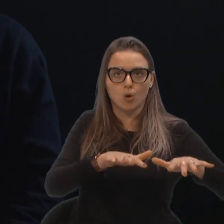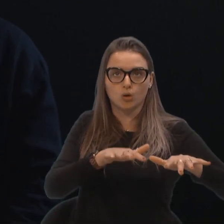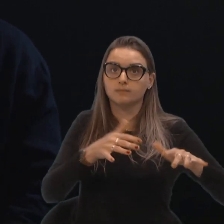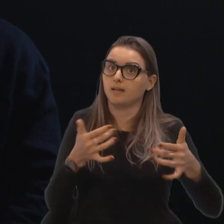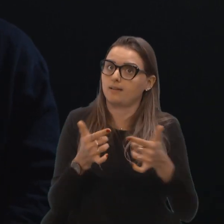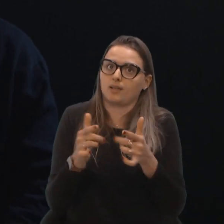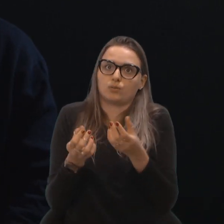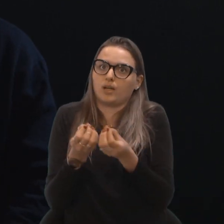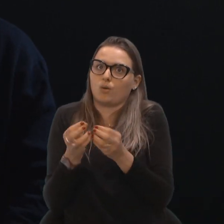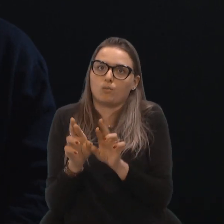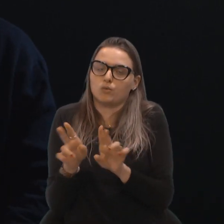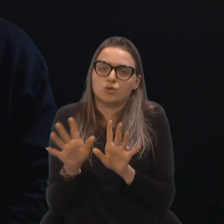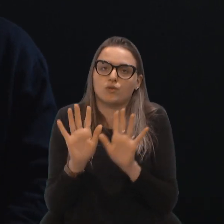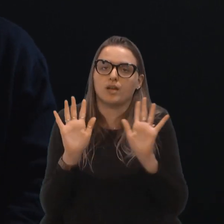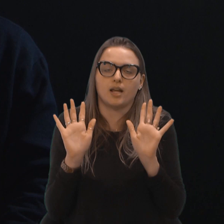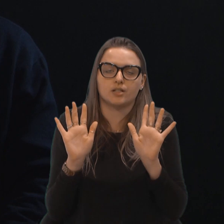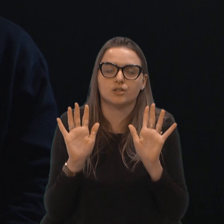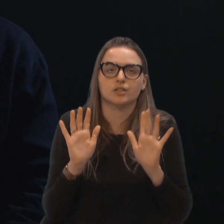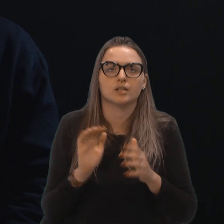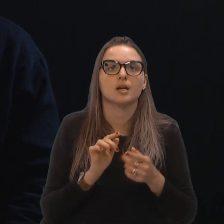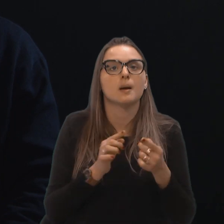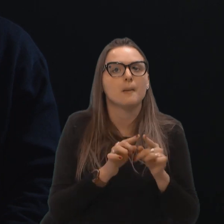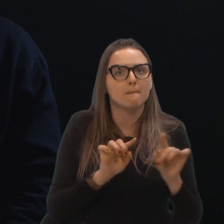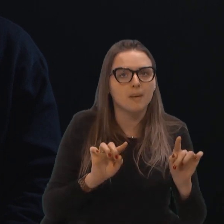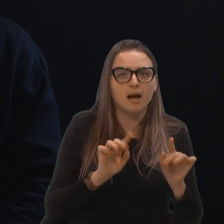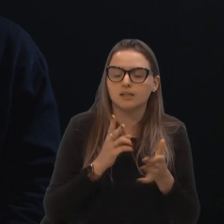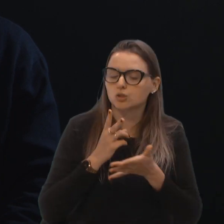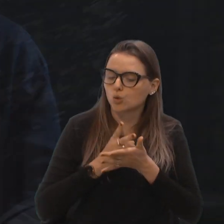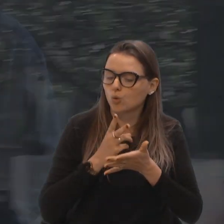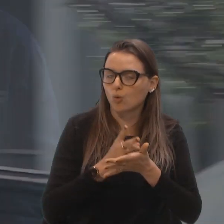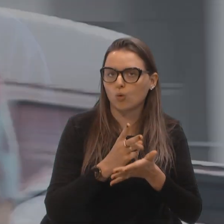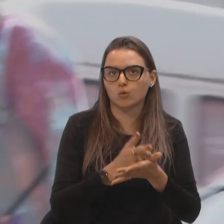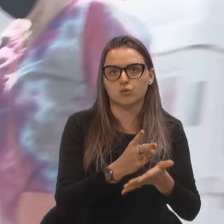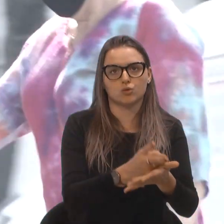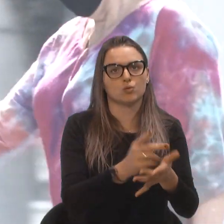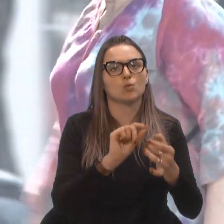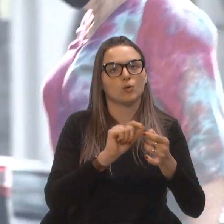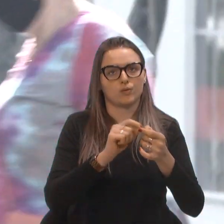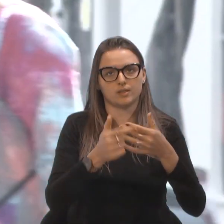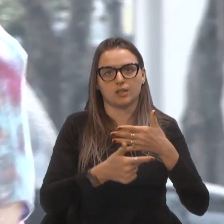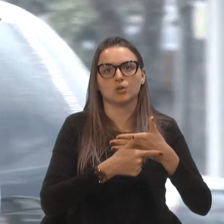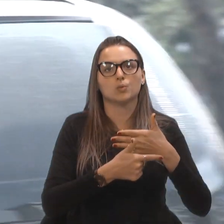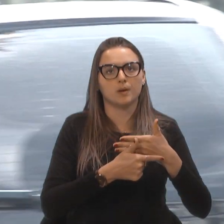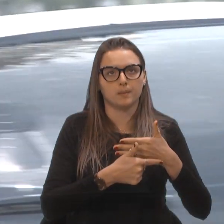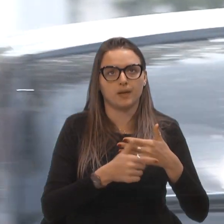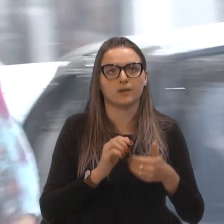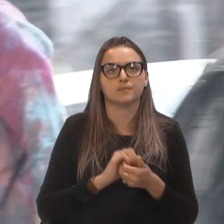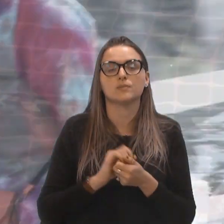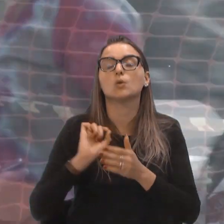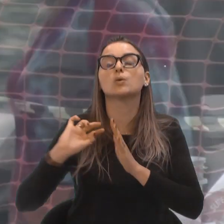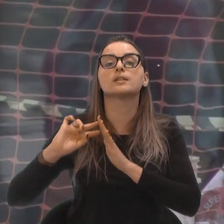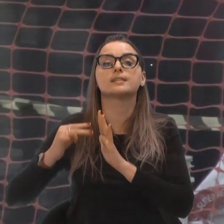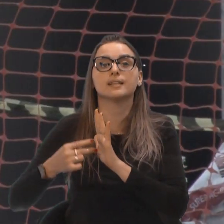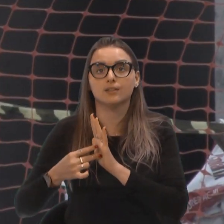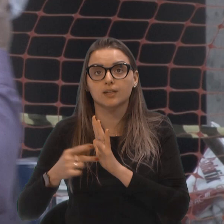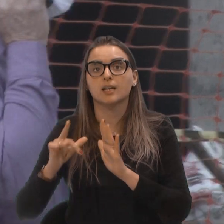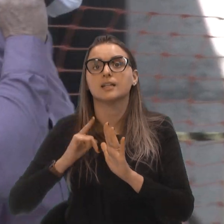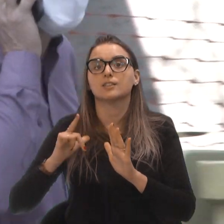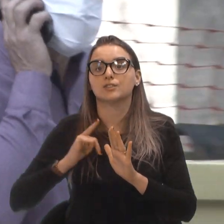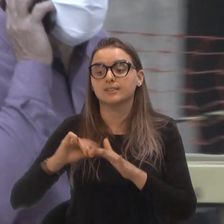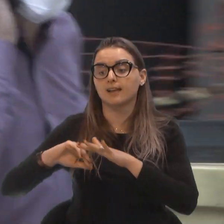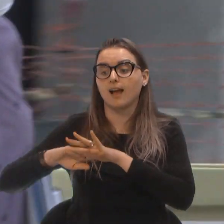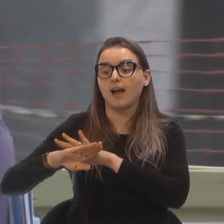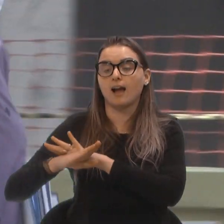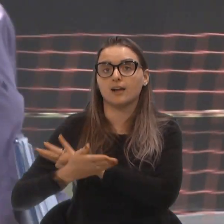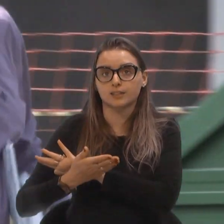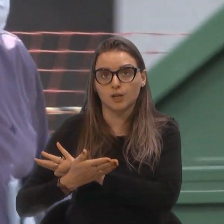que evidentemente não poderia ser diferente, mas continuou, enfim, cumprindo o seu papel. No sentido de